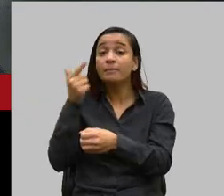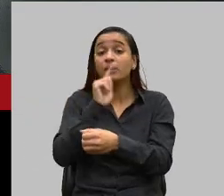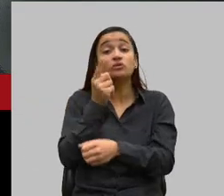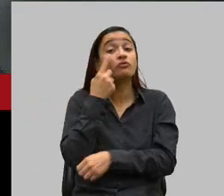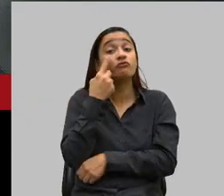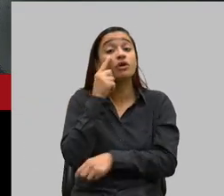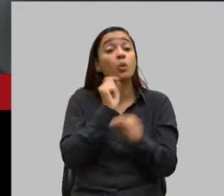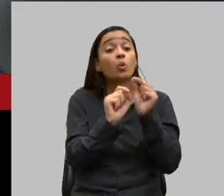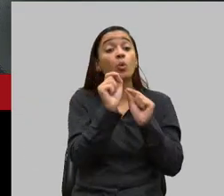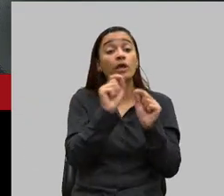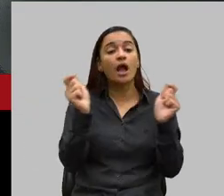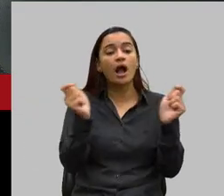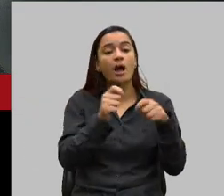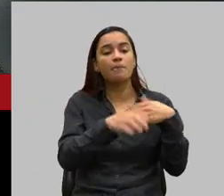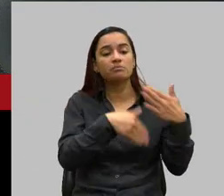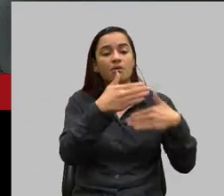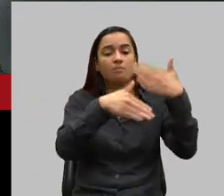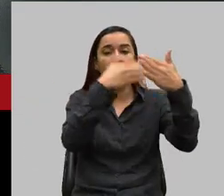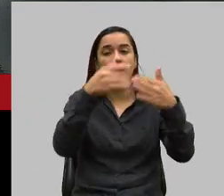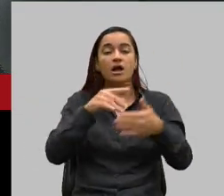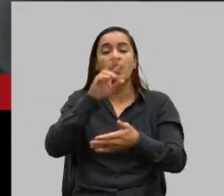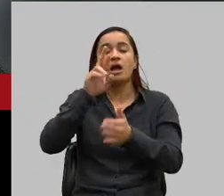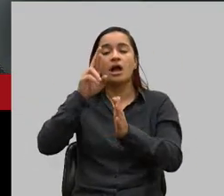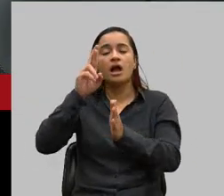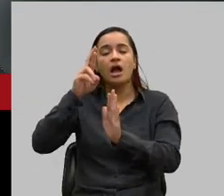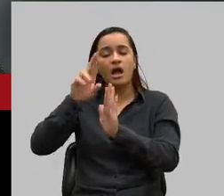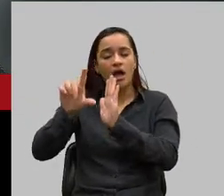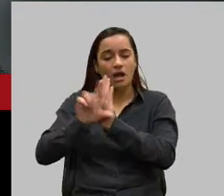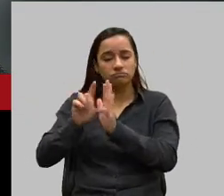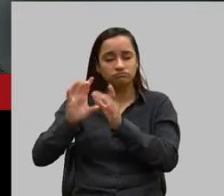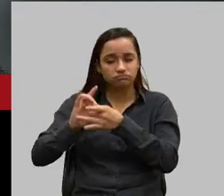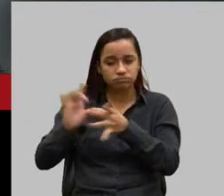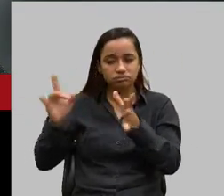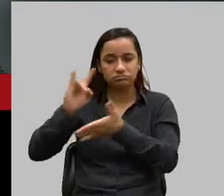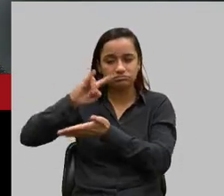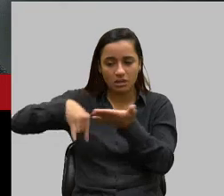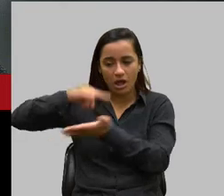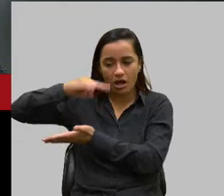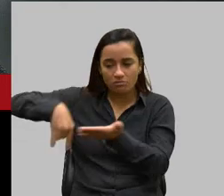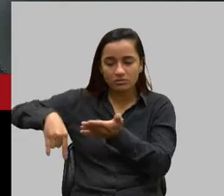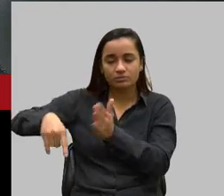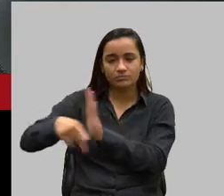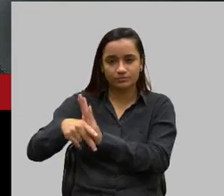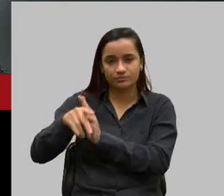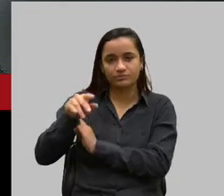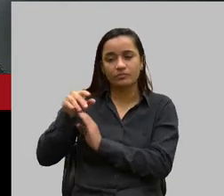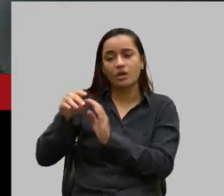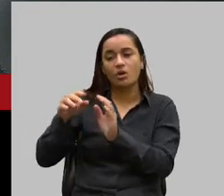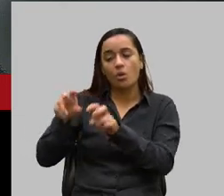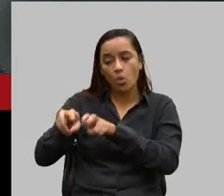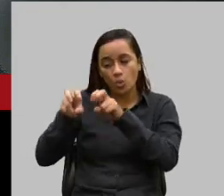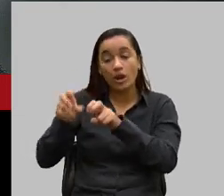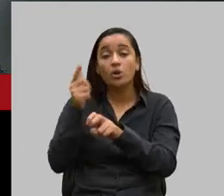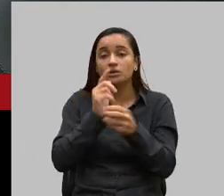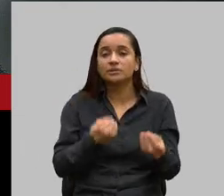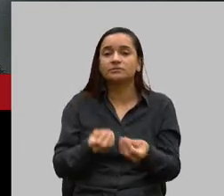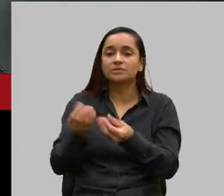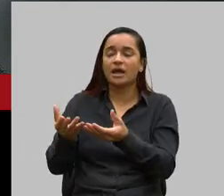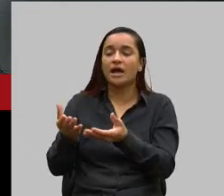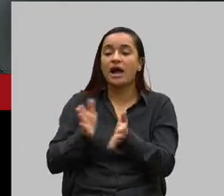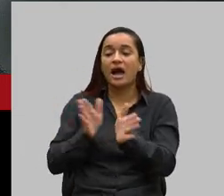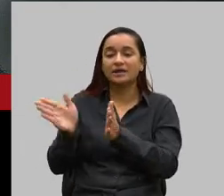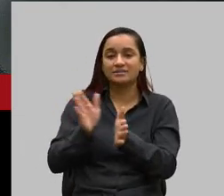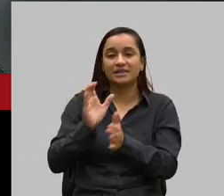avançar na regularização fundiária Rural que vai trazer dignidade acesso a crédito e a